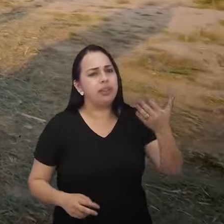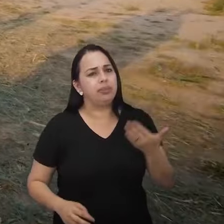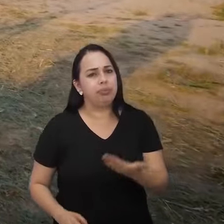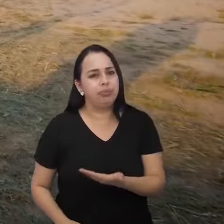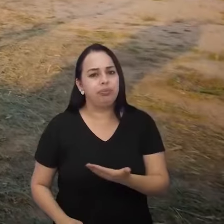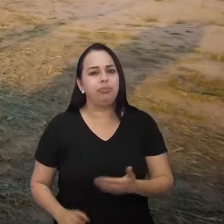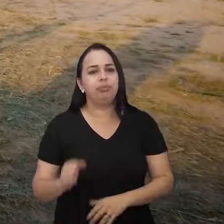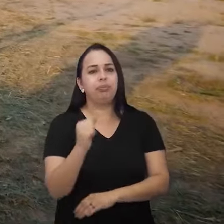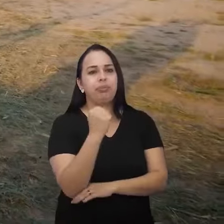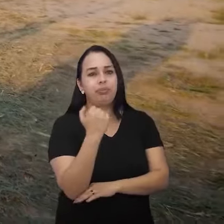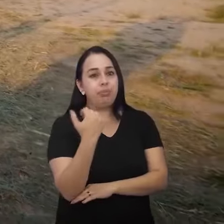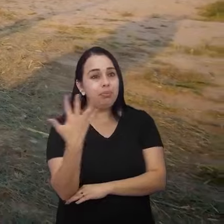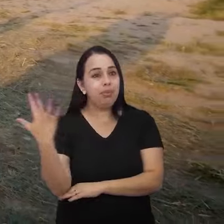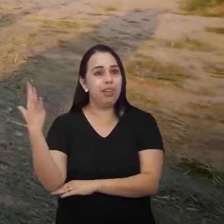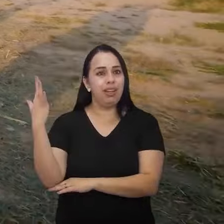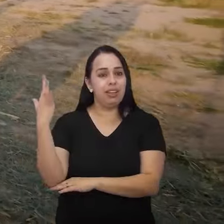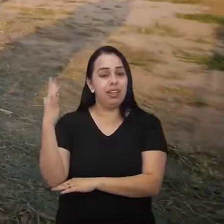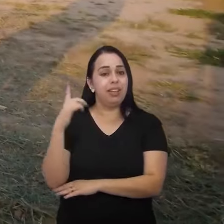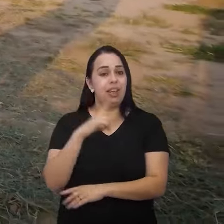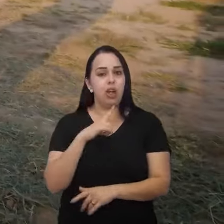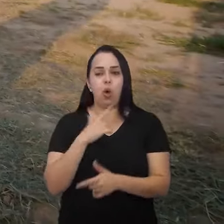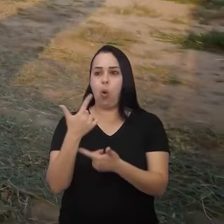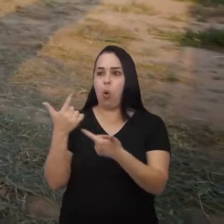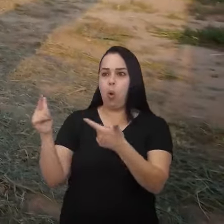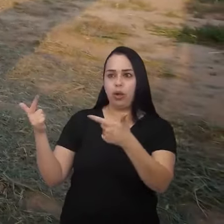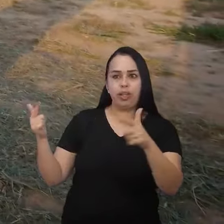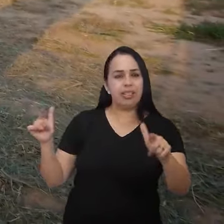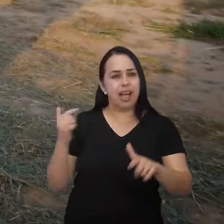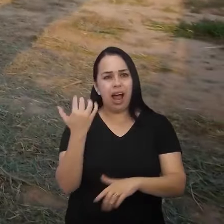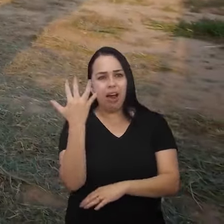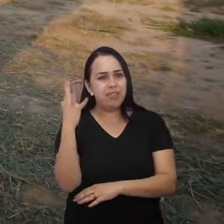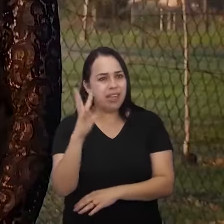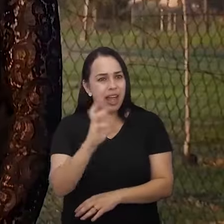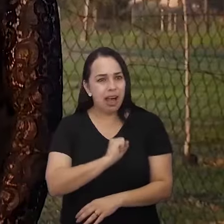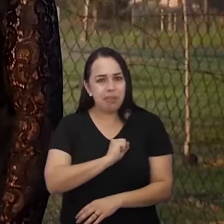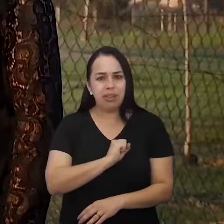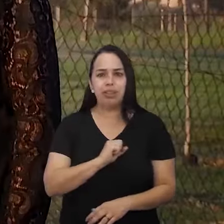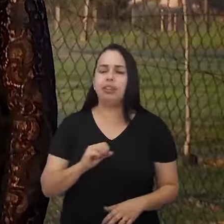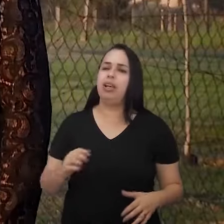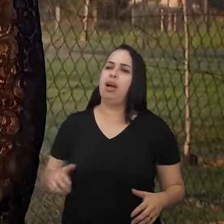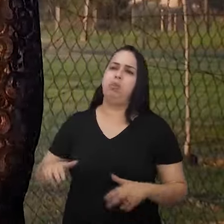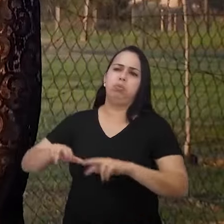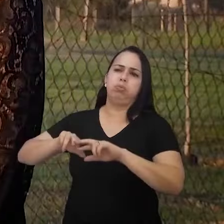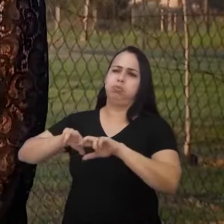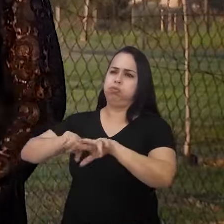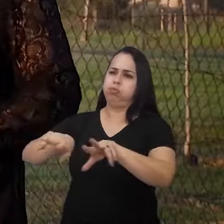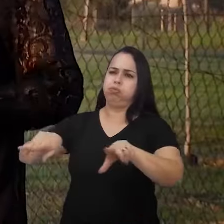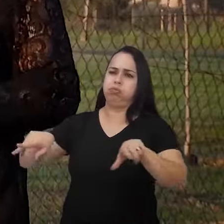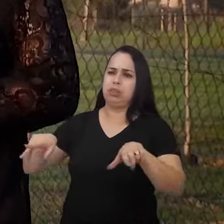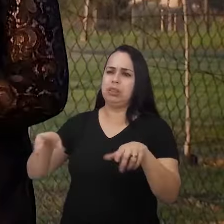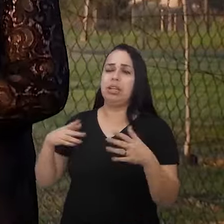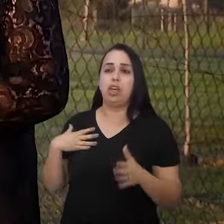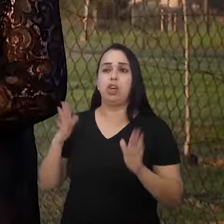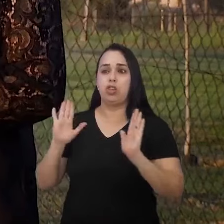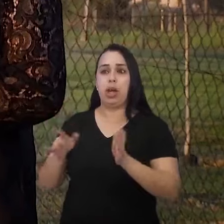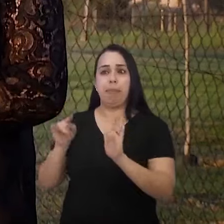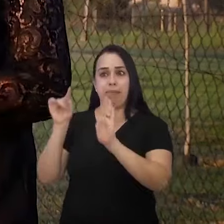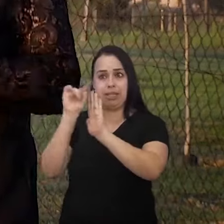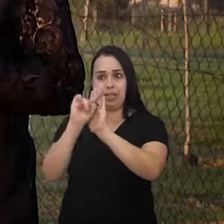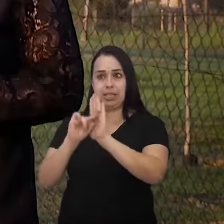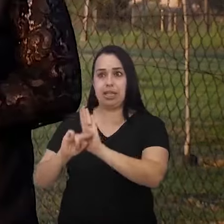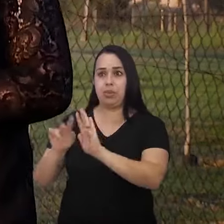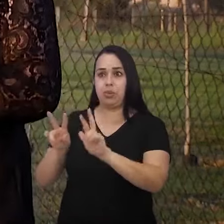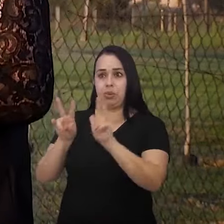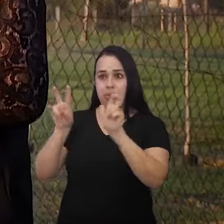Jequitibá, Rita, além dessa árvore linda, tem outras árvores na cidade que você tem um amor também? Ah, várias, várias. Eu fiz uma pesquisa muito